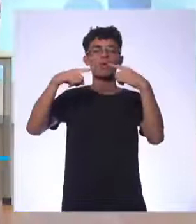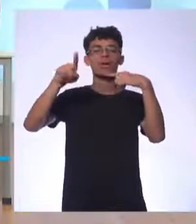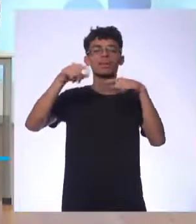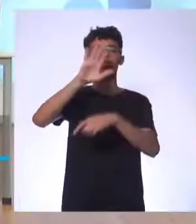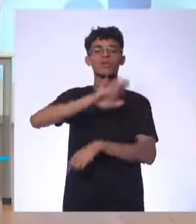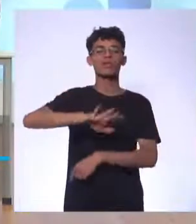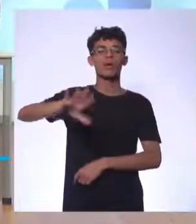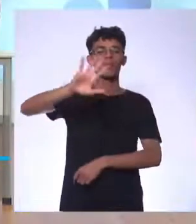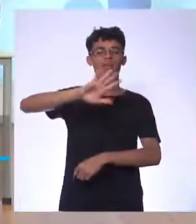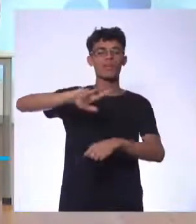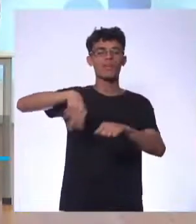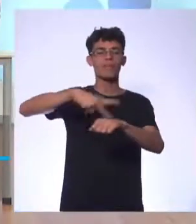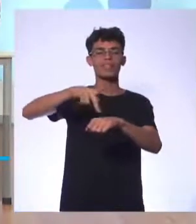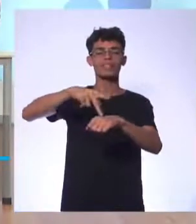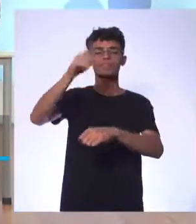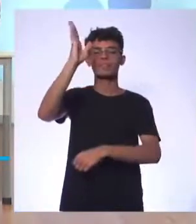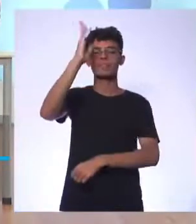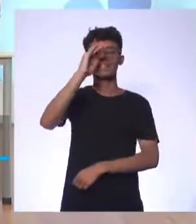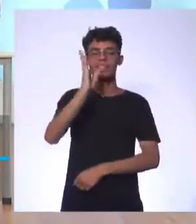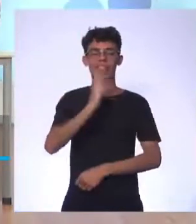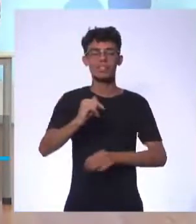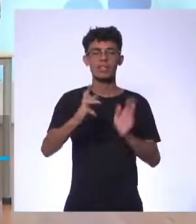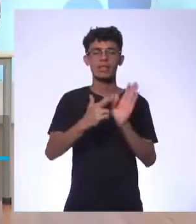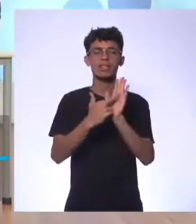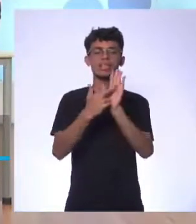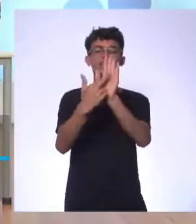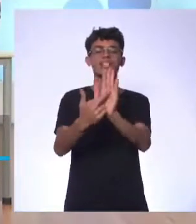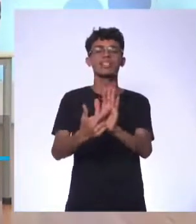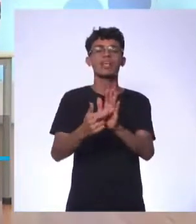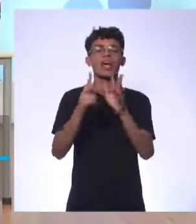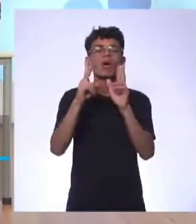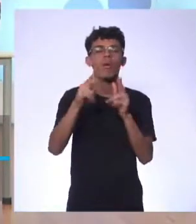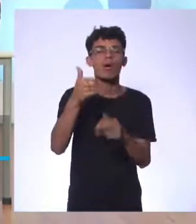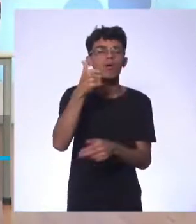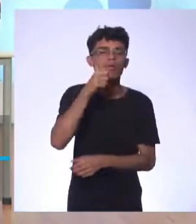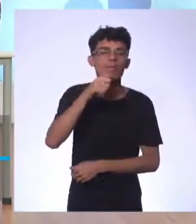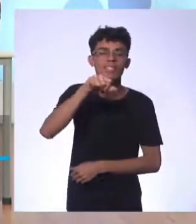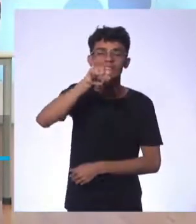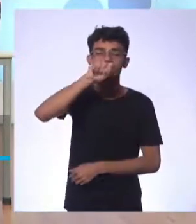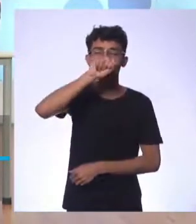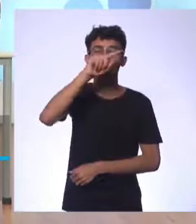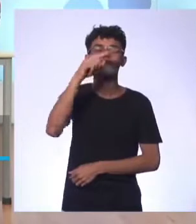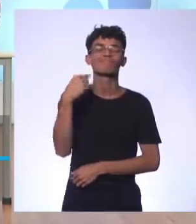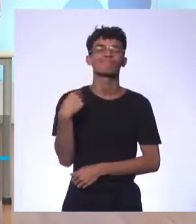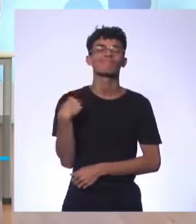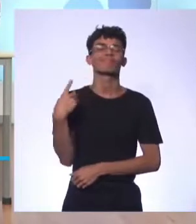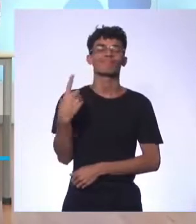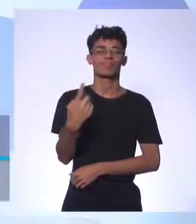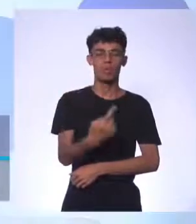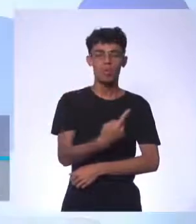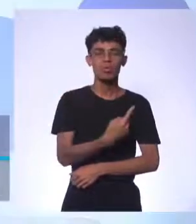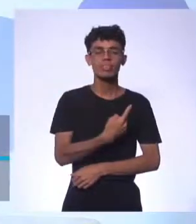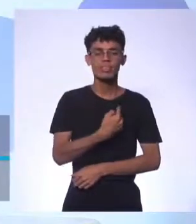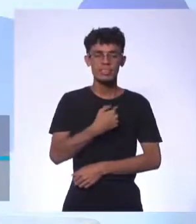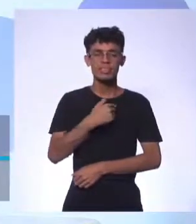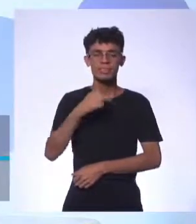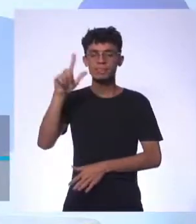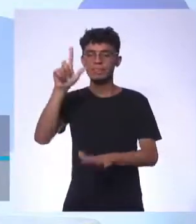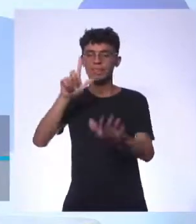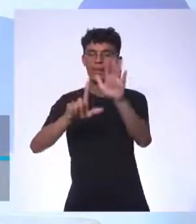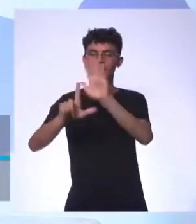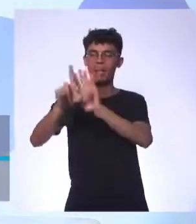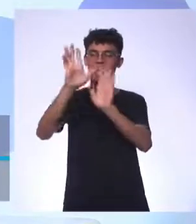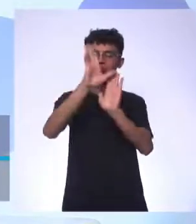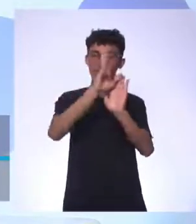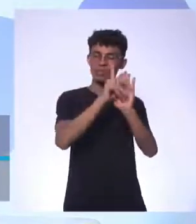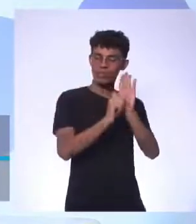Luísa, a pátria brasileira, ela é representada como uma mãe gentil. Exatamente. Então, é a